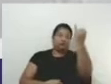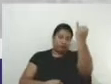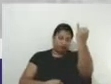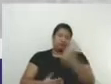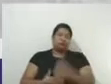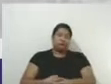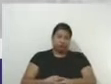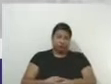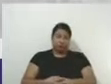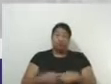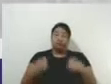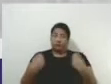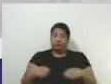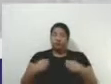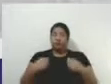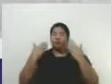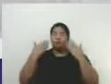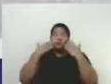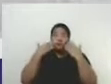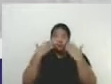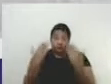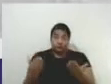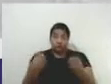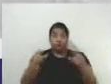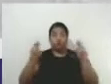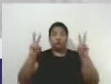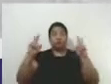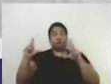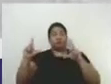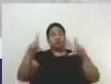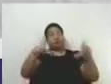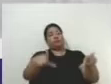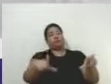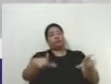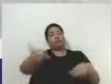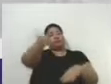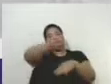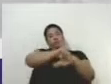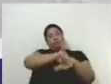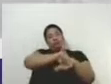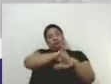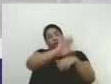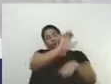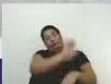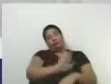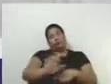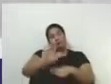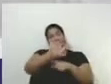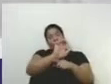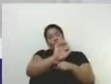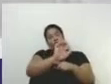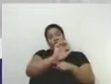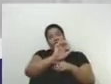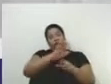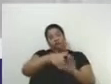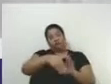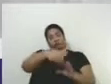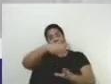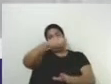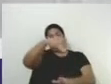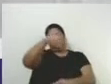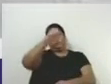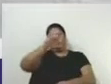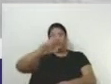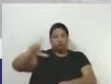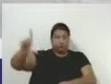cidade, o título de Capital Estadual do Mel, seria bastante importante, teríamos muito a ganhar, principalmente